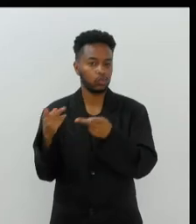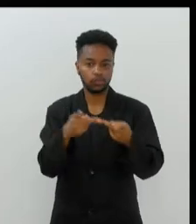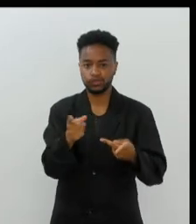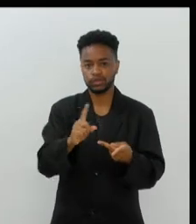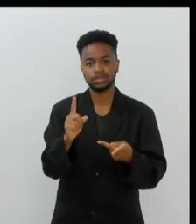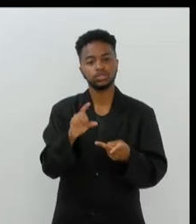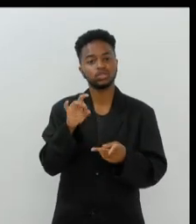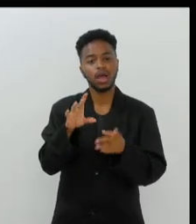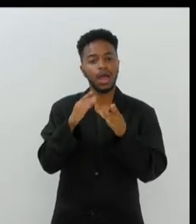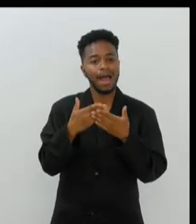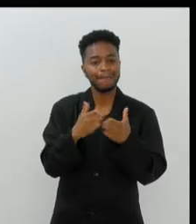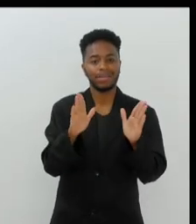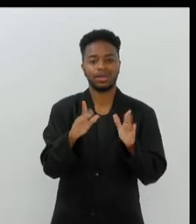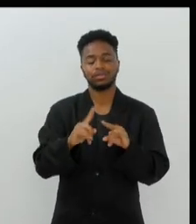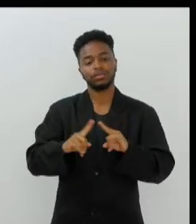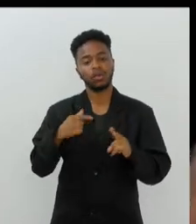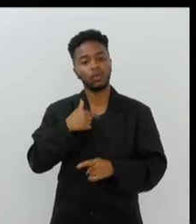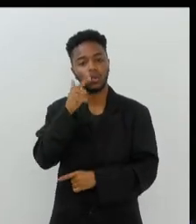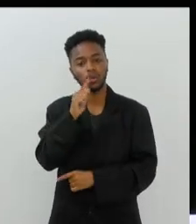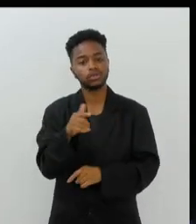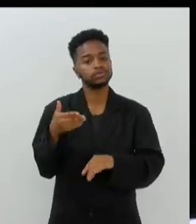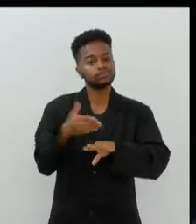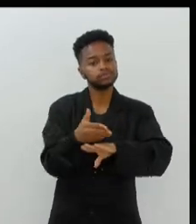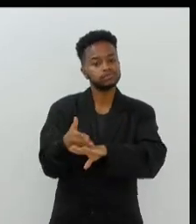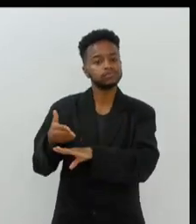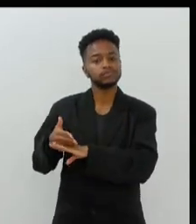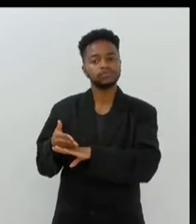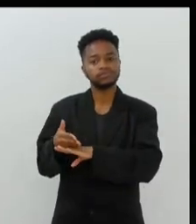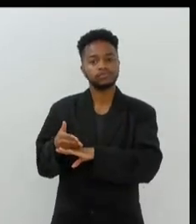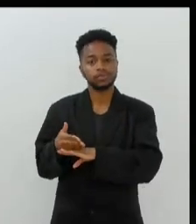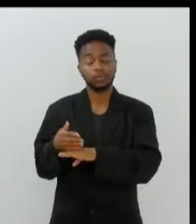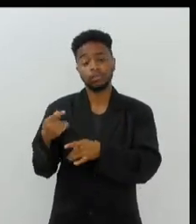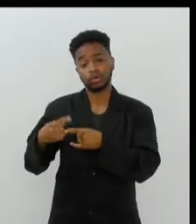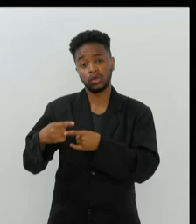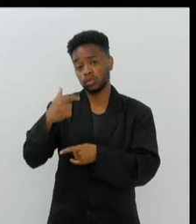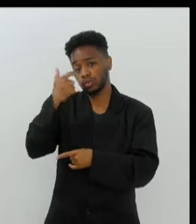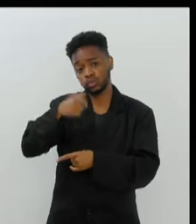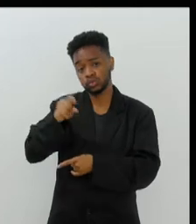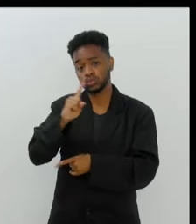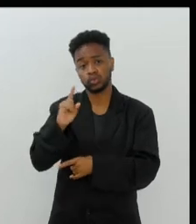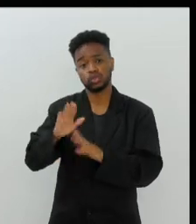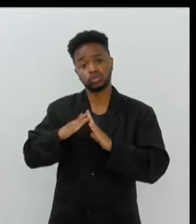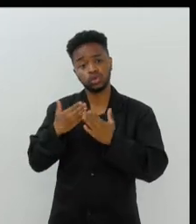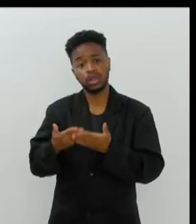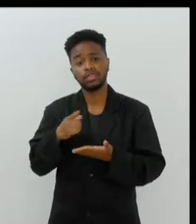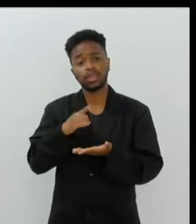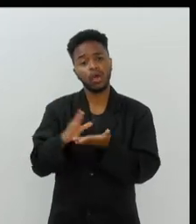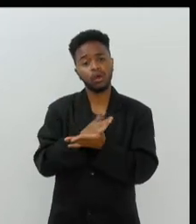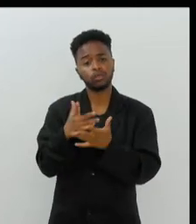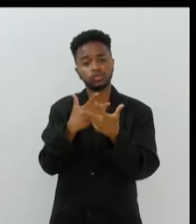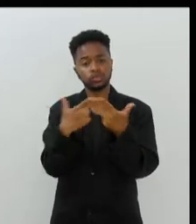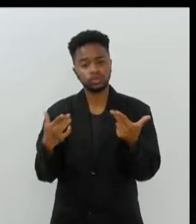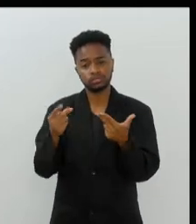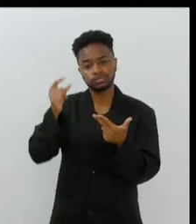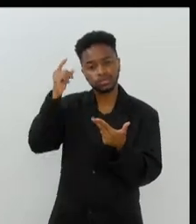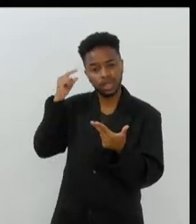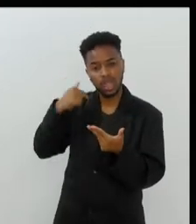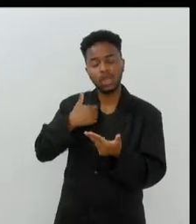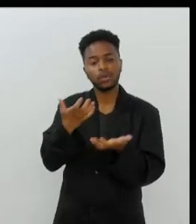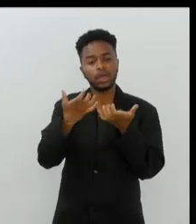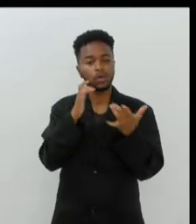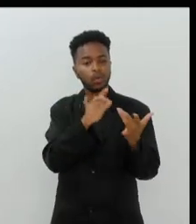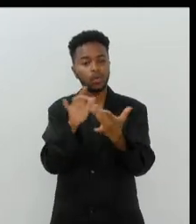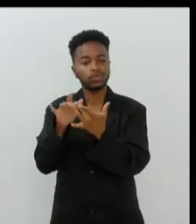só vão ensaio quando é show aberto. Eu tô conseguindo ir para poder, por não ser da escola, tem os sambas antigos, as paradinhas antigas, eu tô